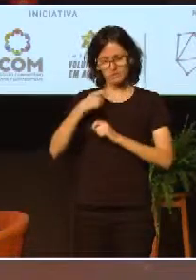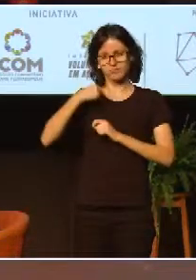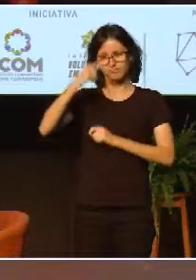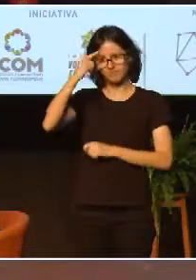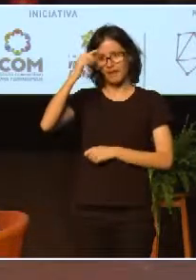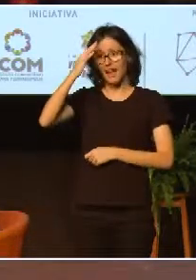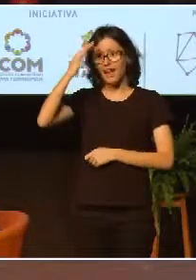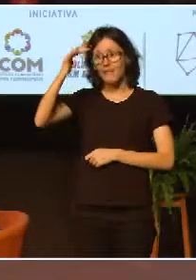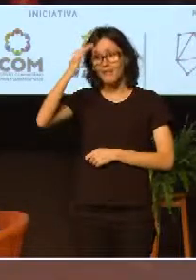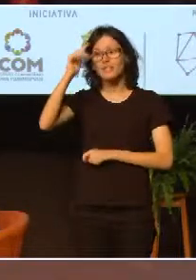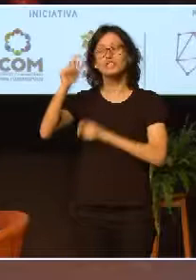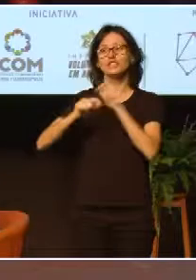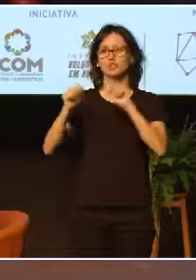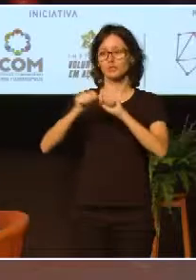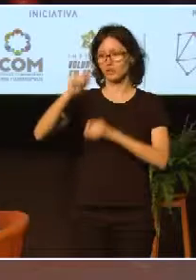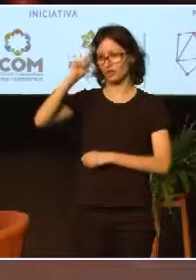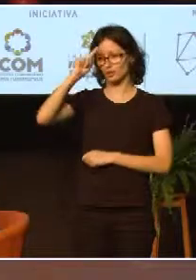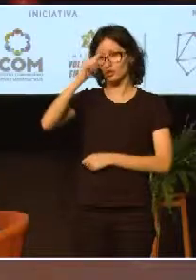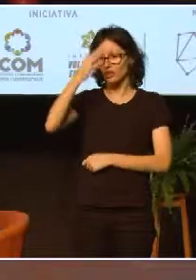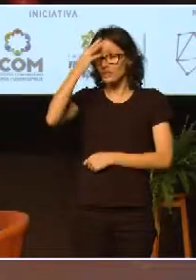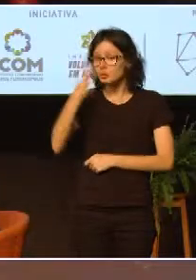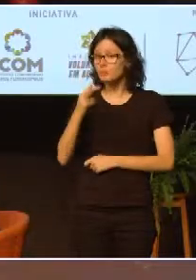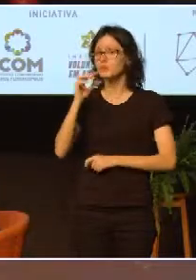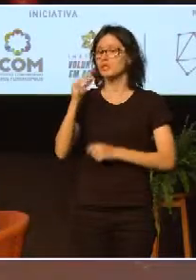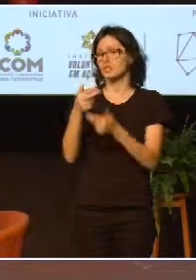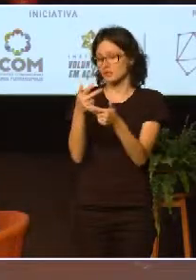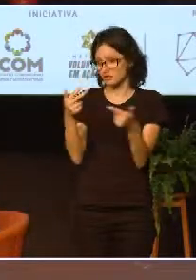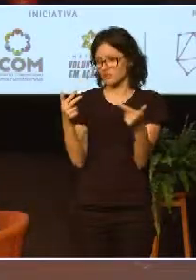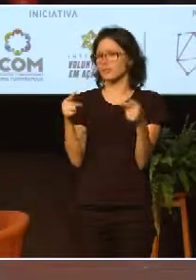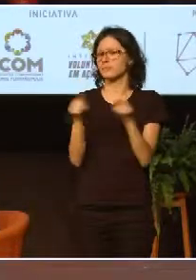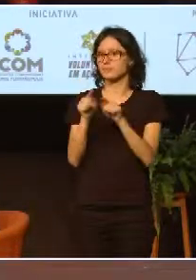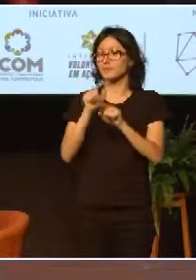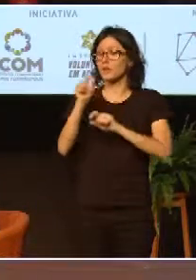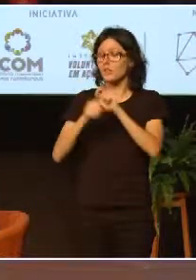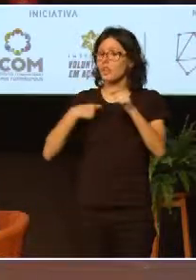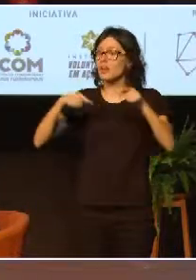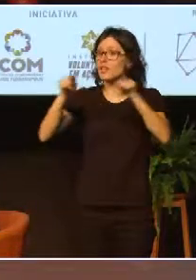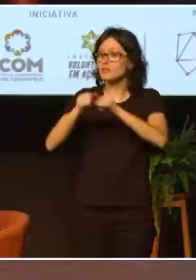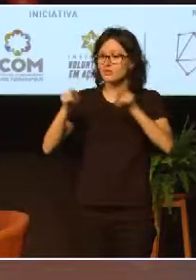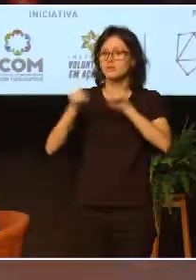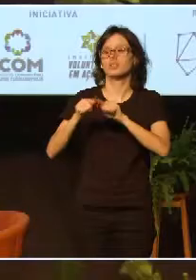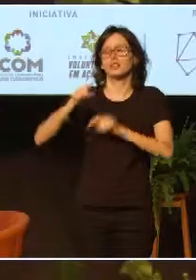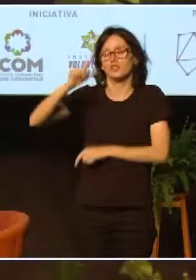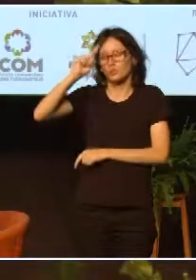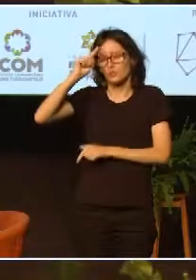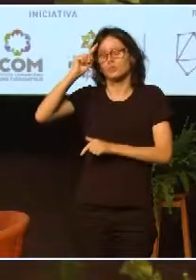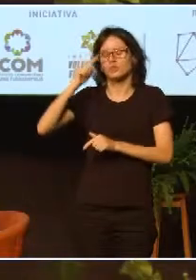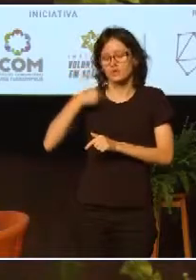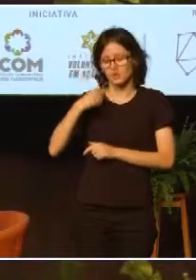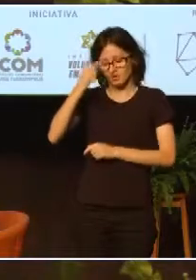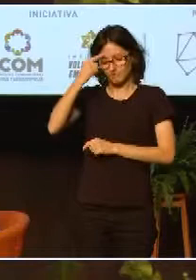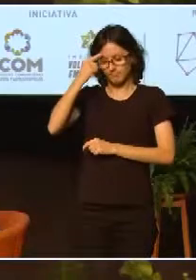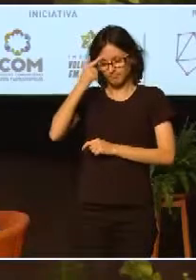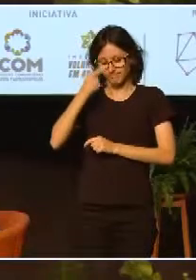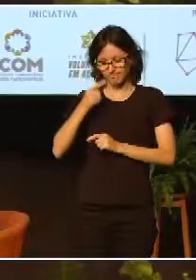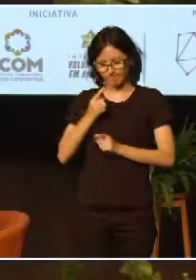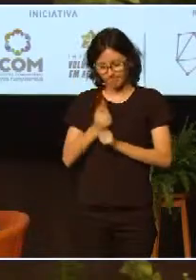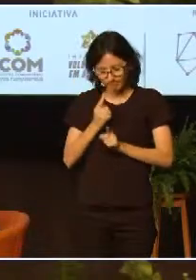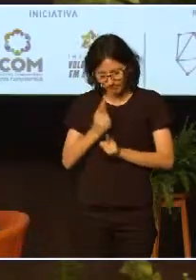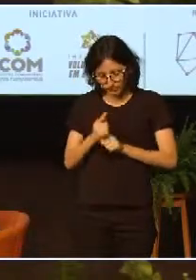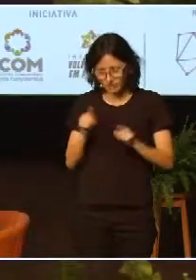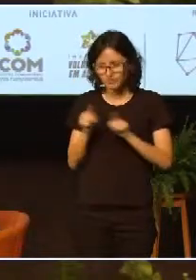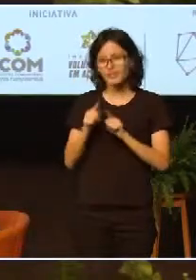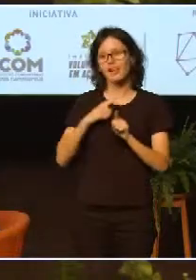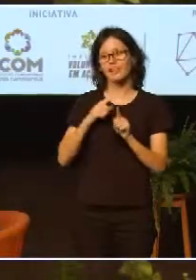você entender essas coisas. E o que eu também trabalho todo dia comigo, assim, isso tem muito a ver